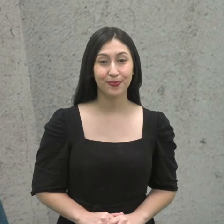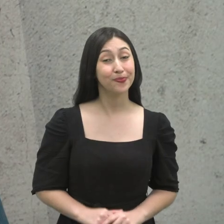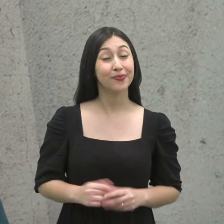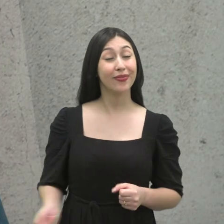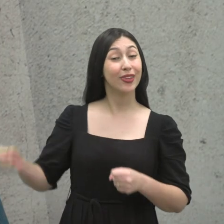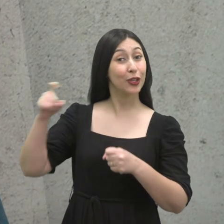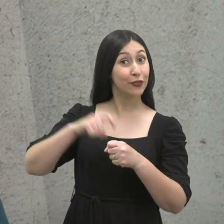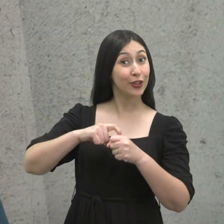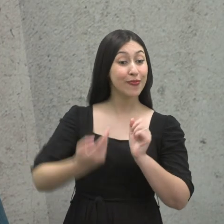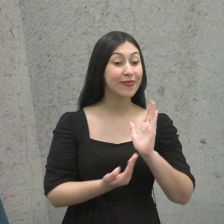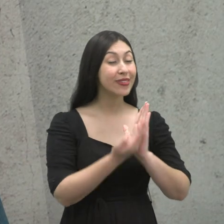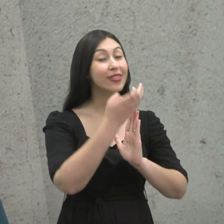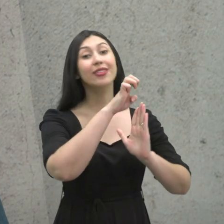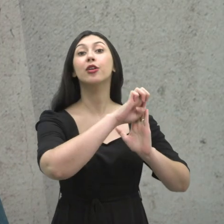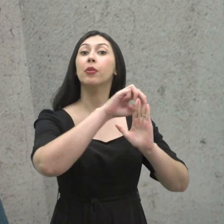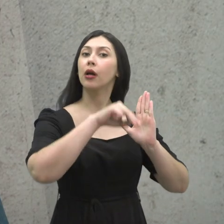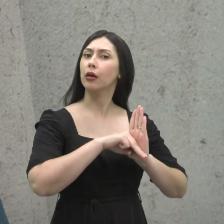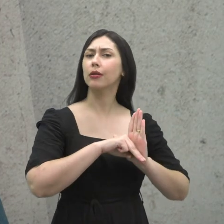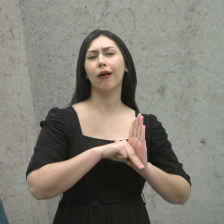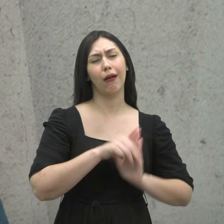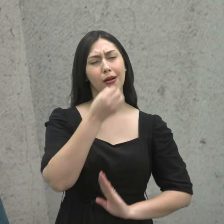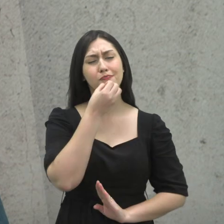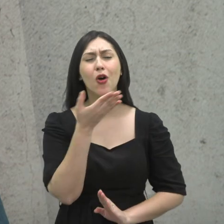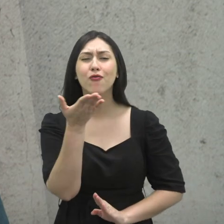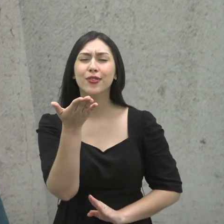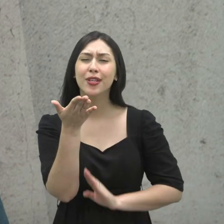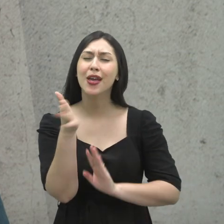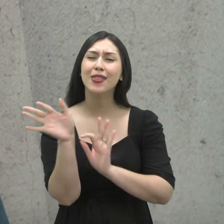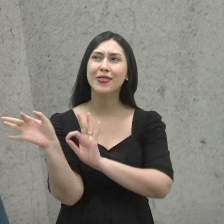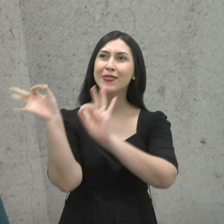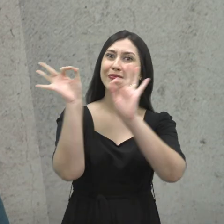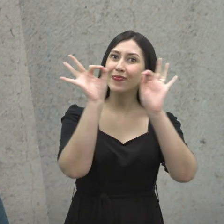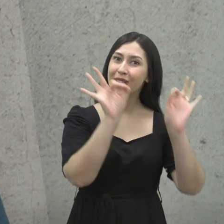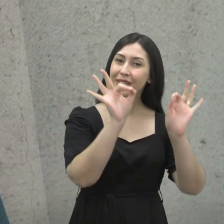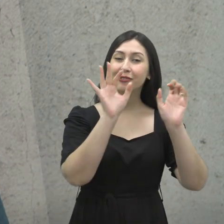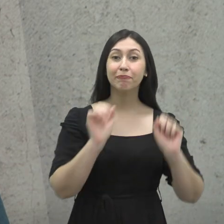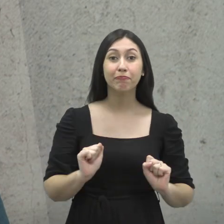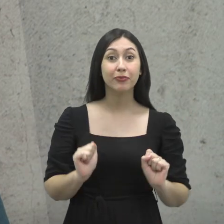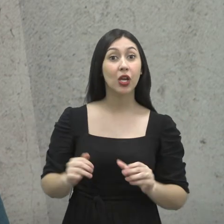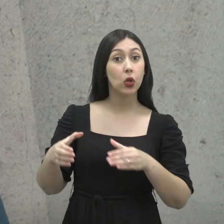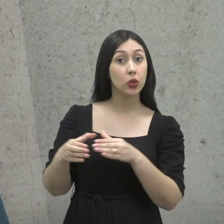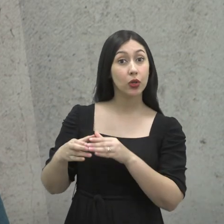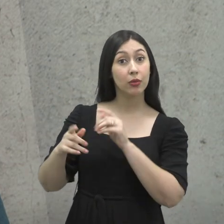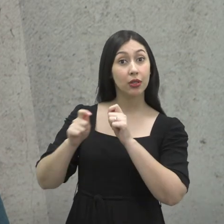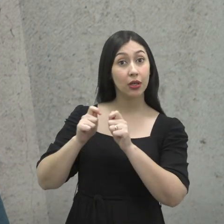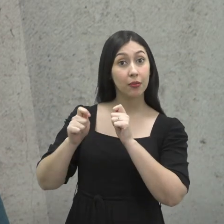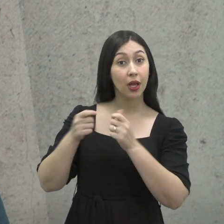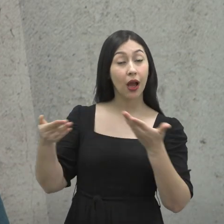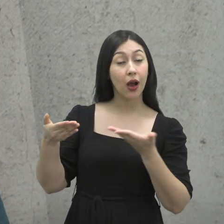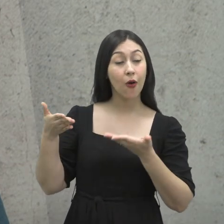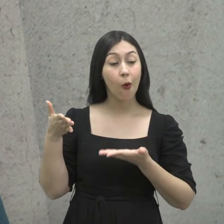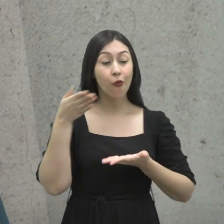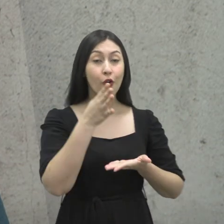Estamos de volta com a Estação Mercado e que bom ter a sua companhia, viu, em mais uma edição. A nossa equipe de reportagem agora foi